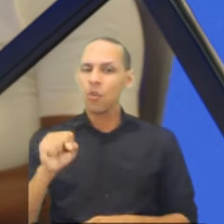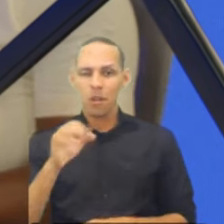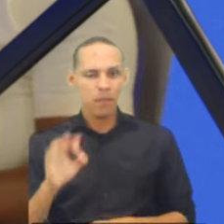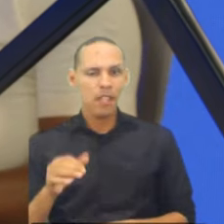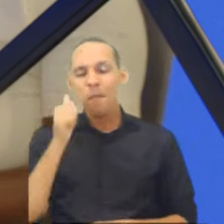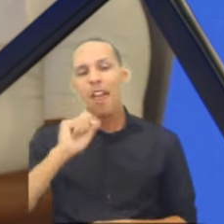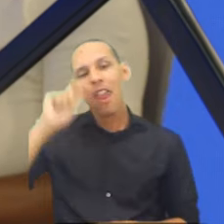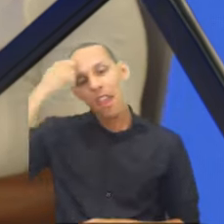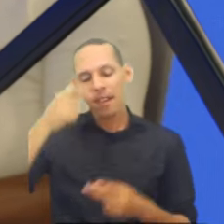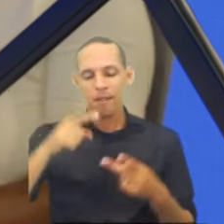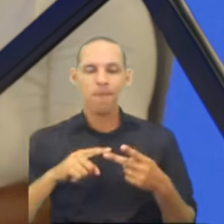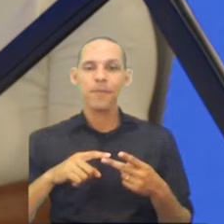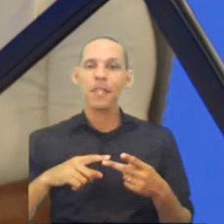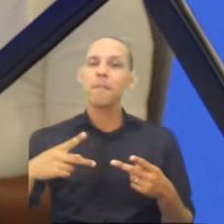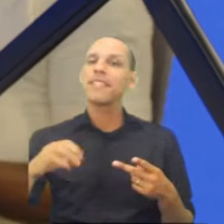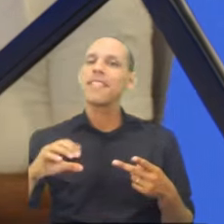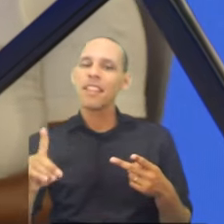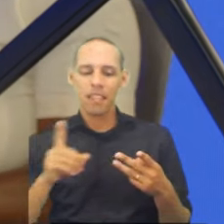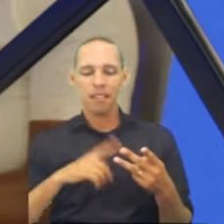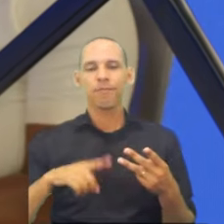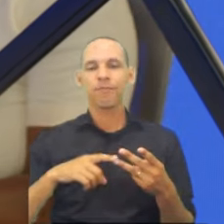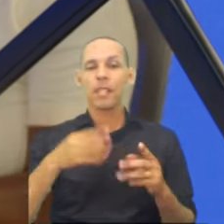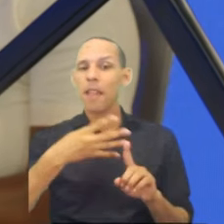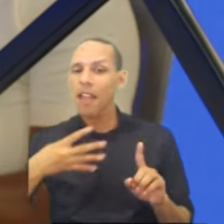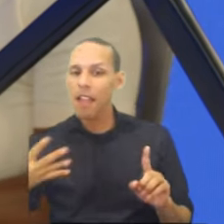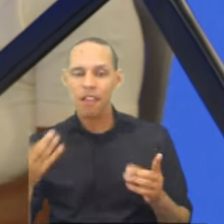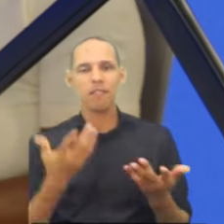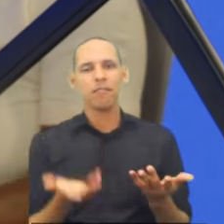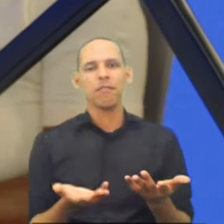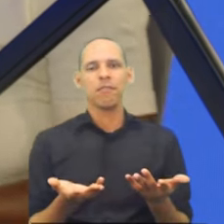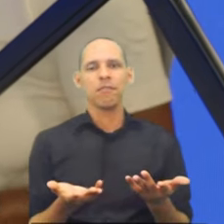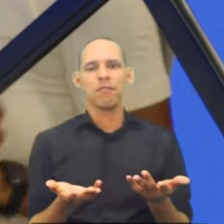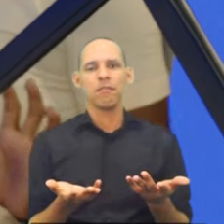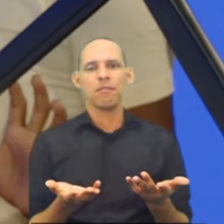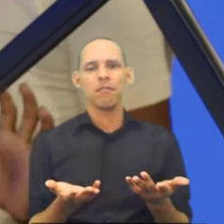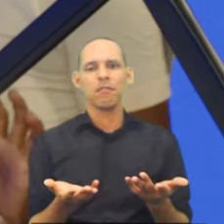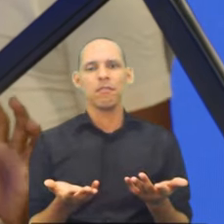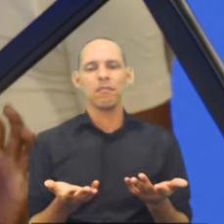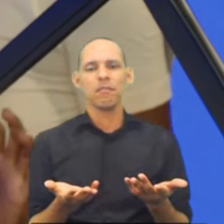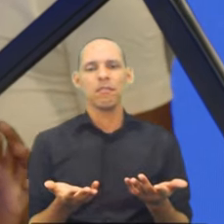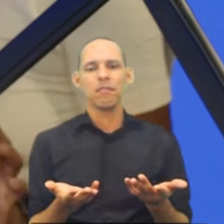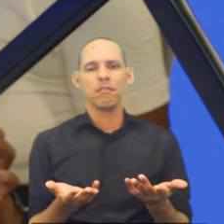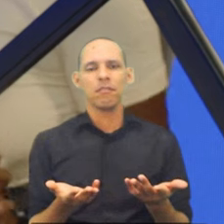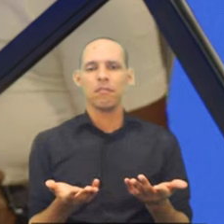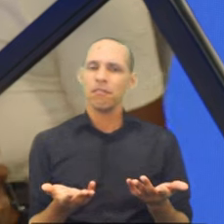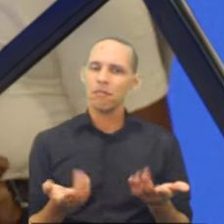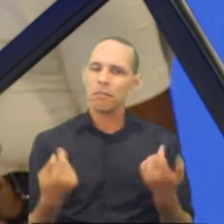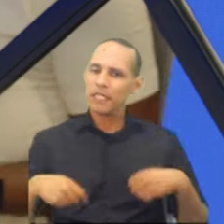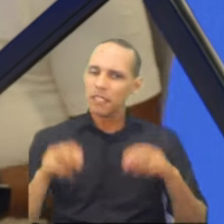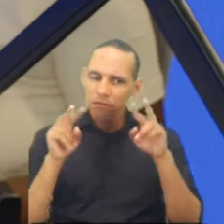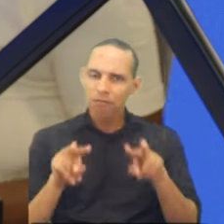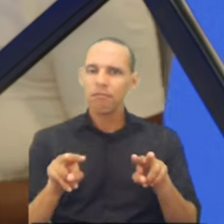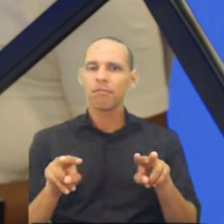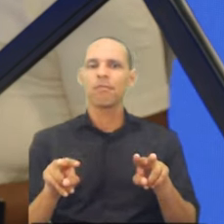mulheres negras pcds mulheres negras lgbtq desculpa mulheres negras lgbtq Ipa mais tem essa